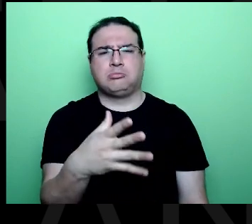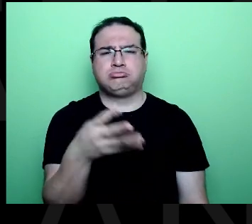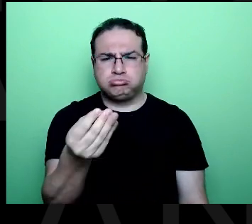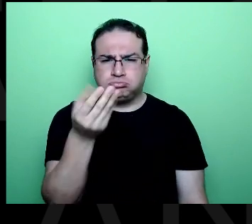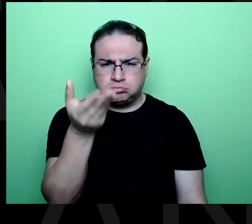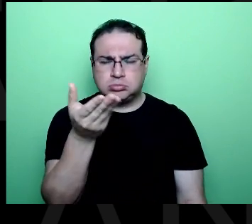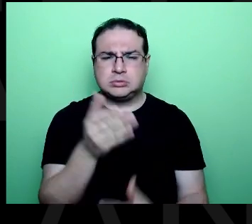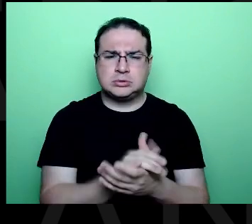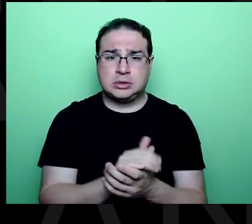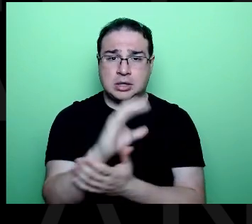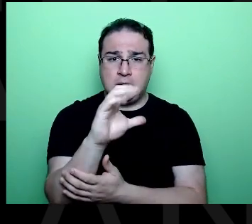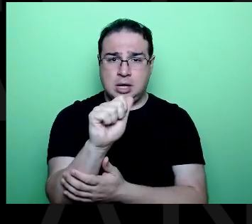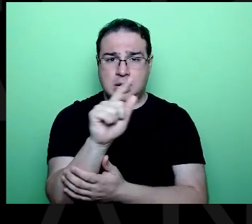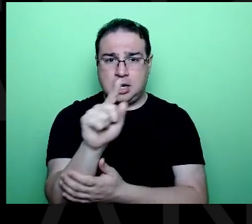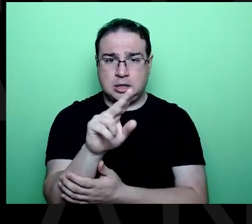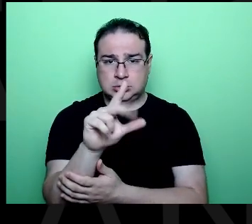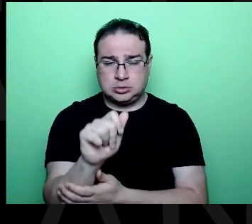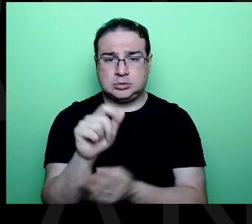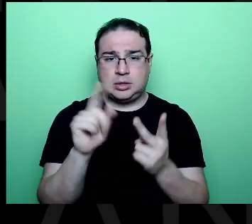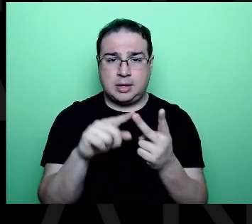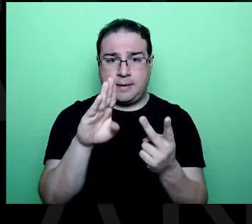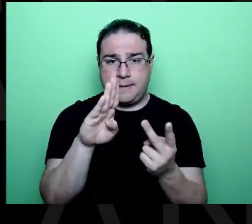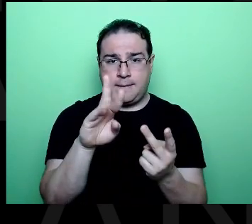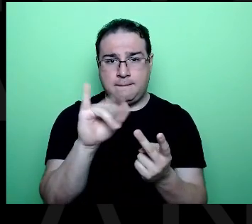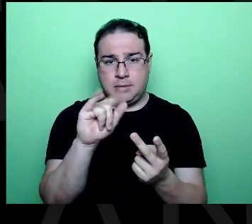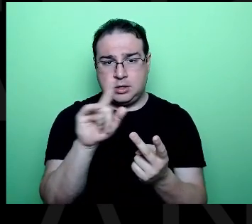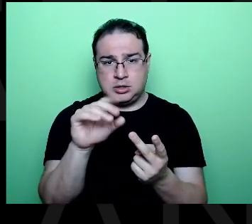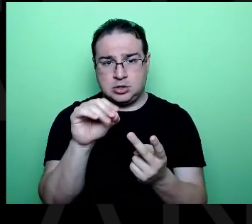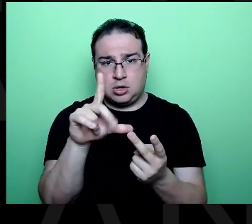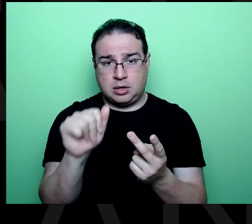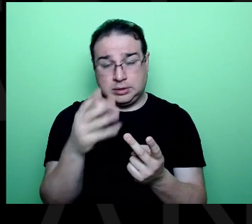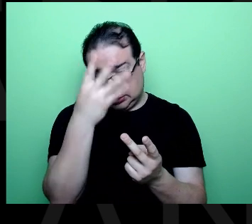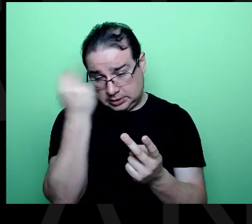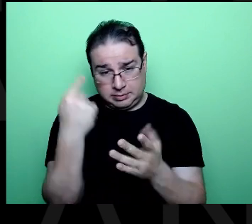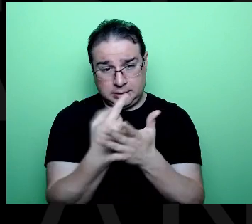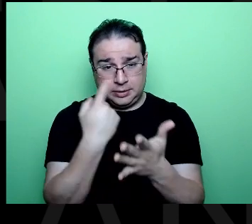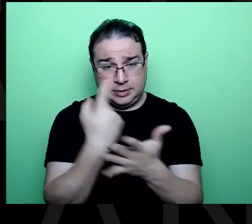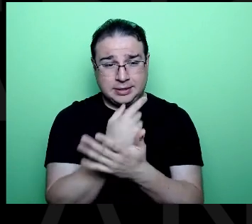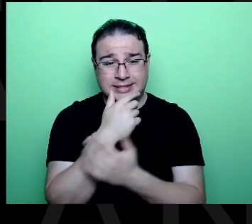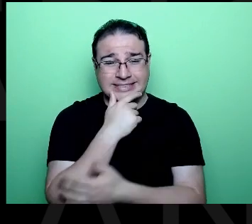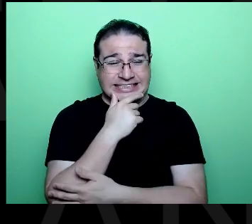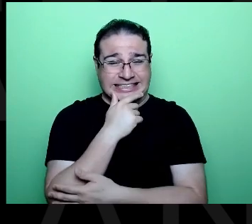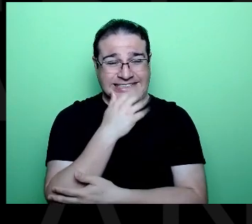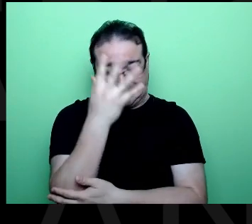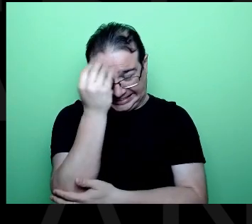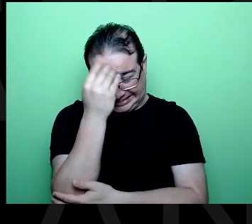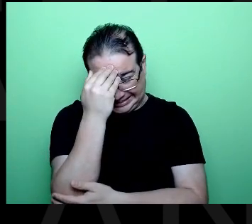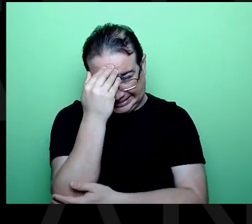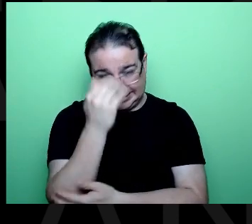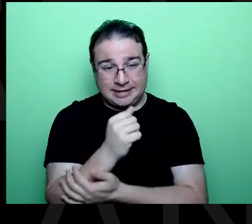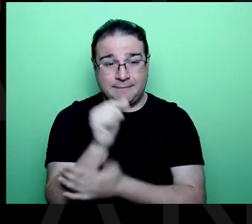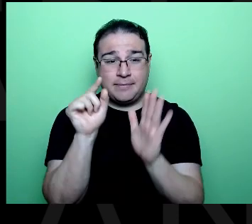de fazer Cazuza e Brizola, né? E eu, para variar, esqueci qual era a primeira pergunta que você